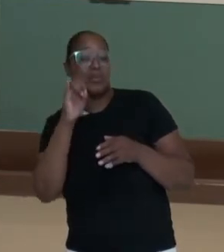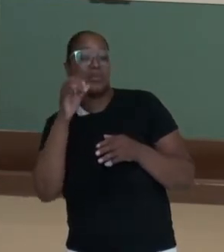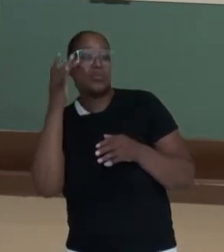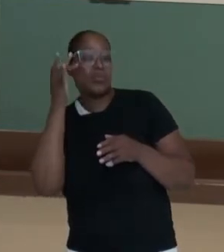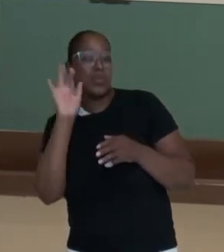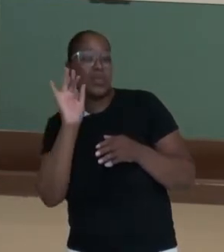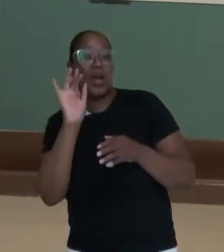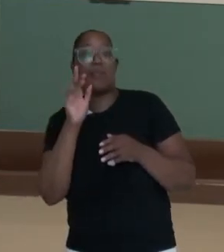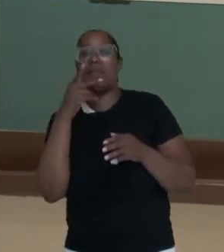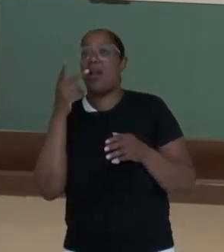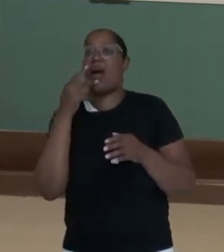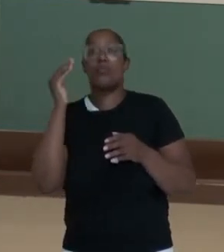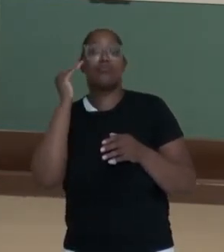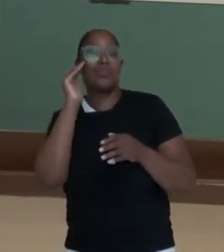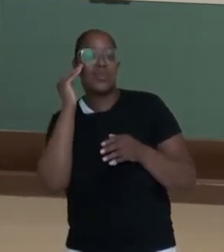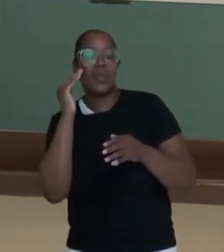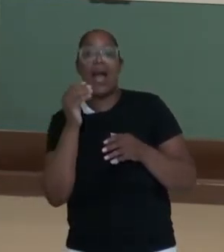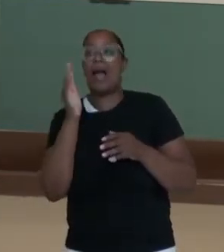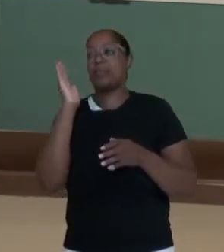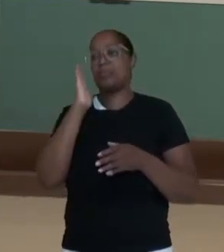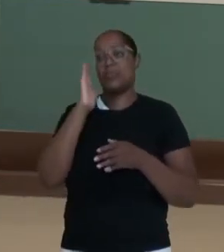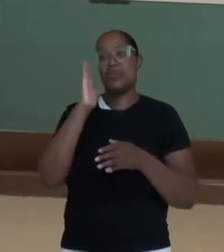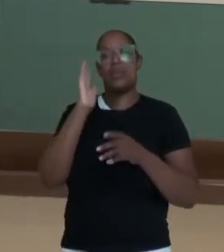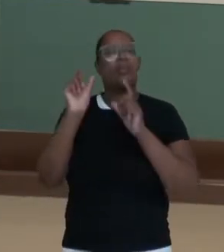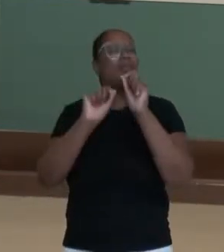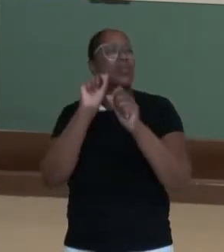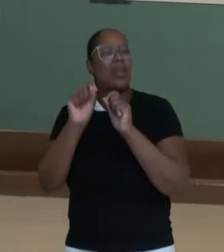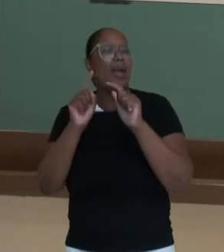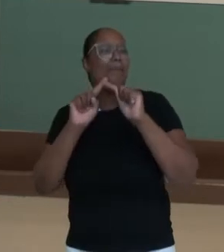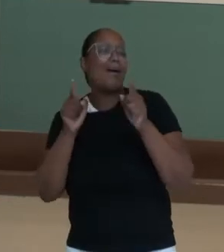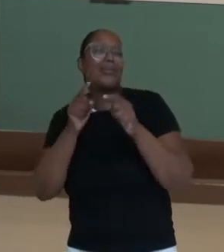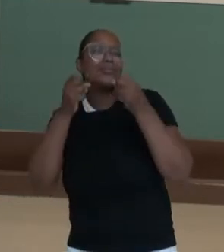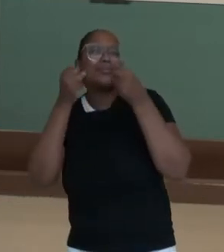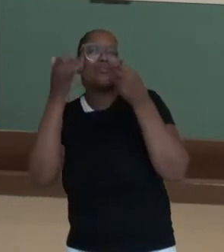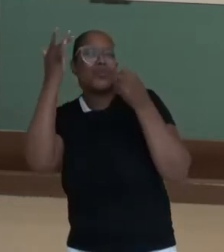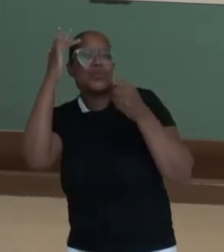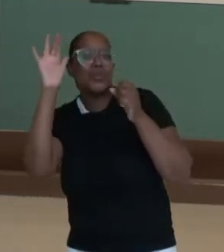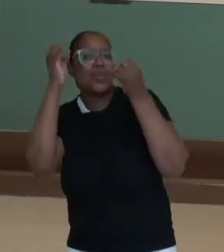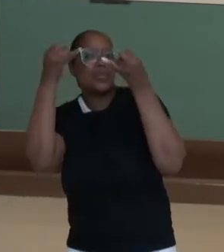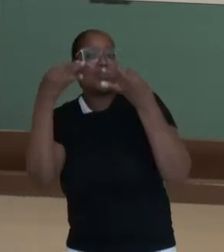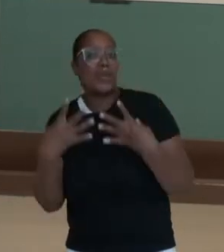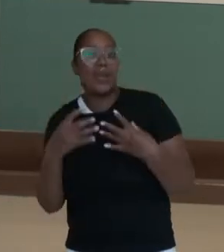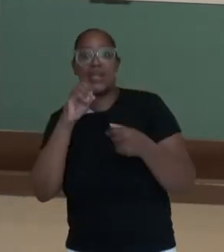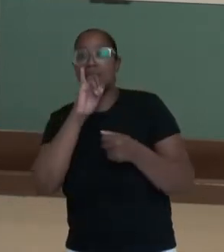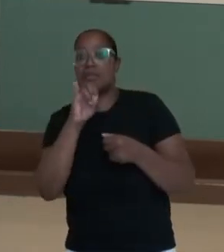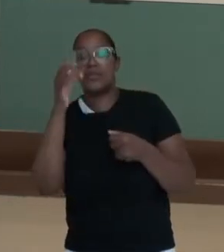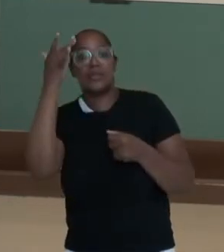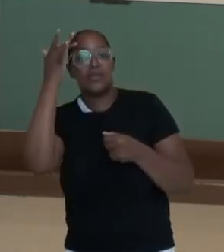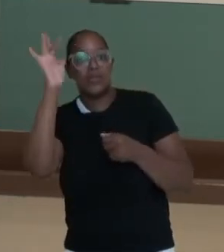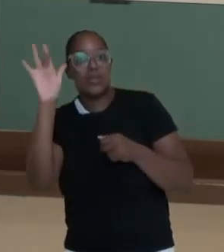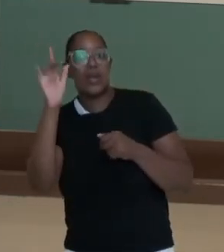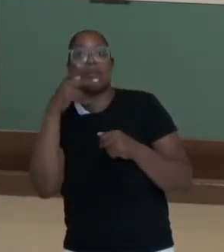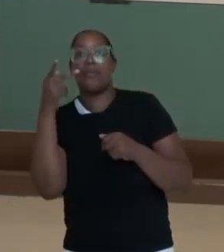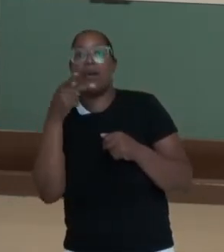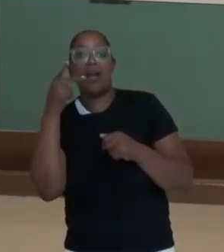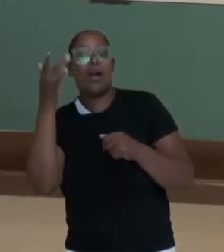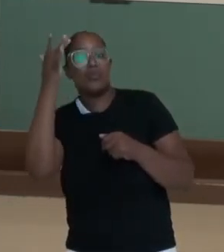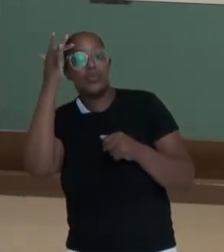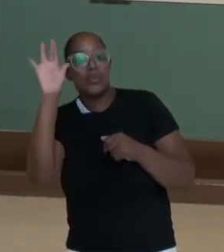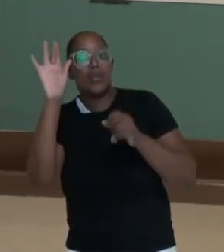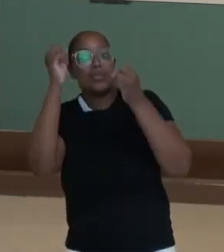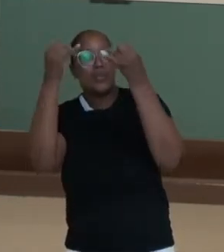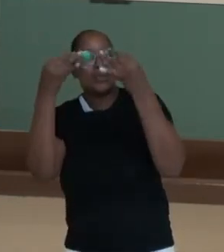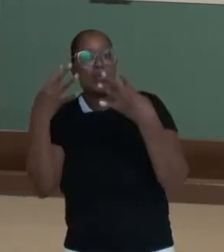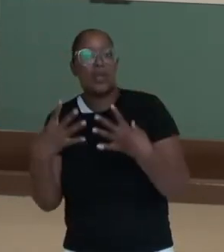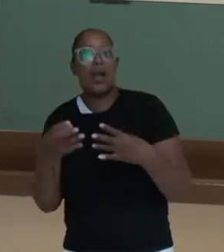vocês são muito comuns. Ah, eu sei o que é, mas não sei dizer como é que é. Se você não sabe dizer, se você não sabe falar, não